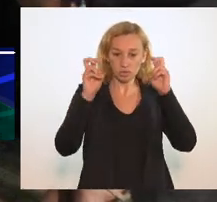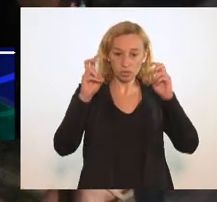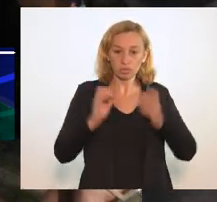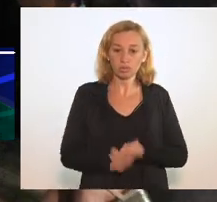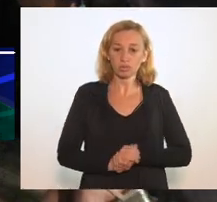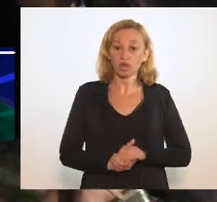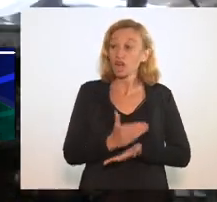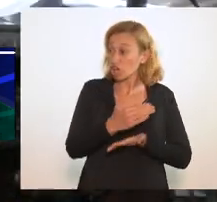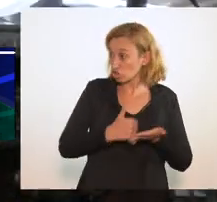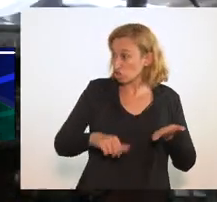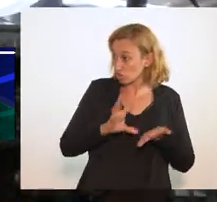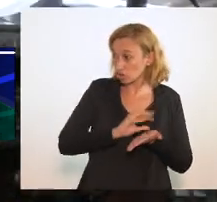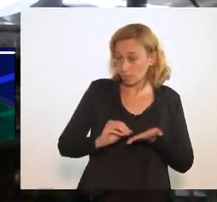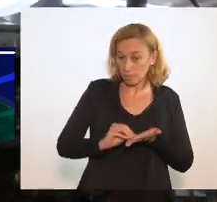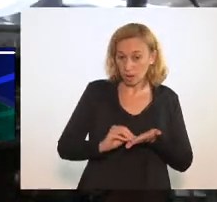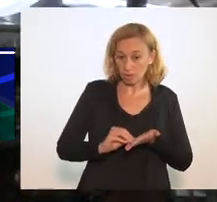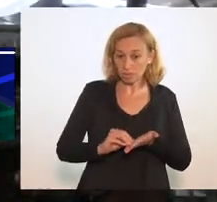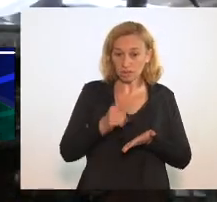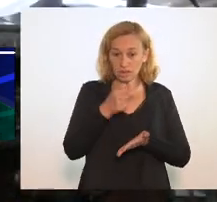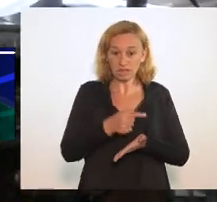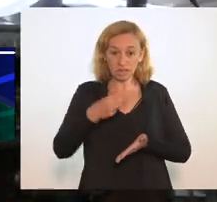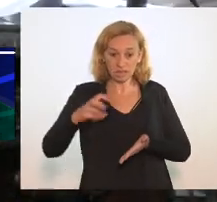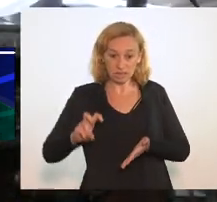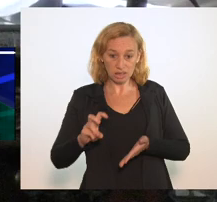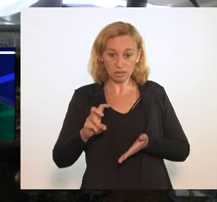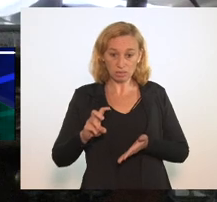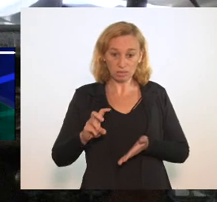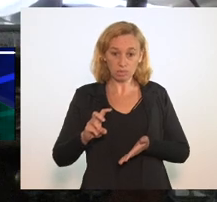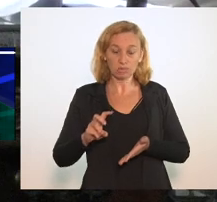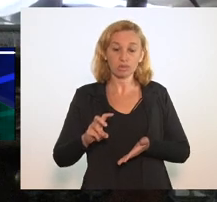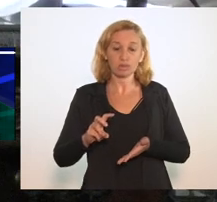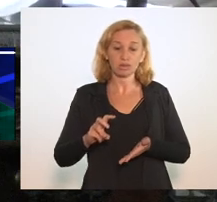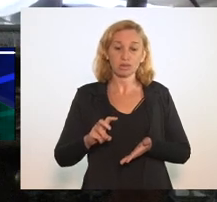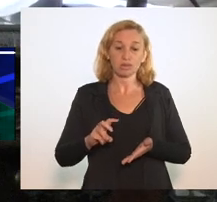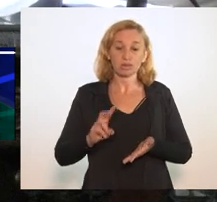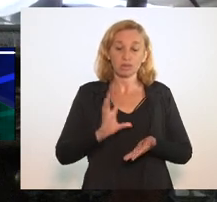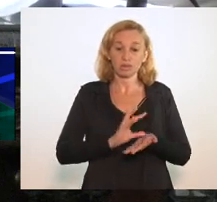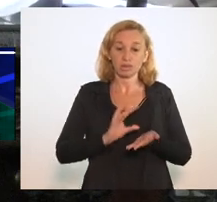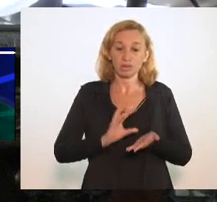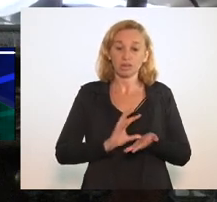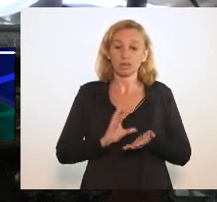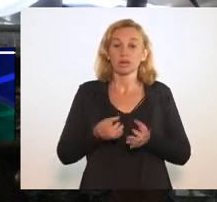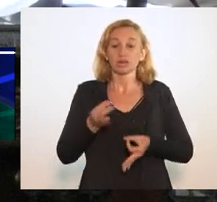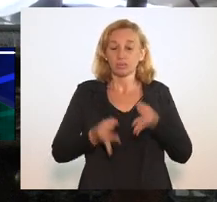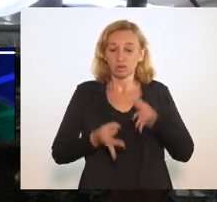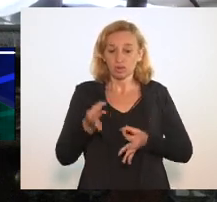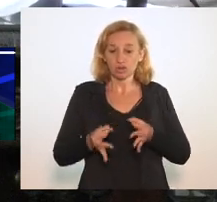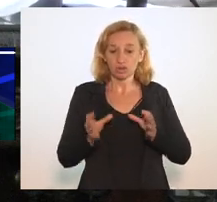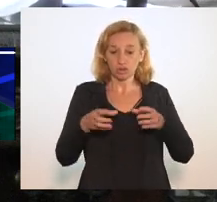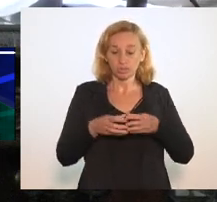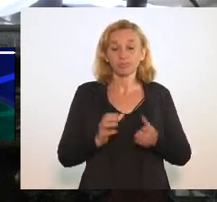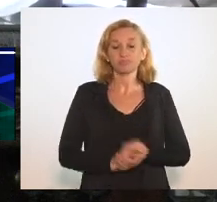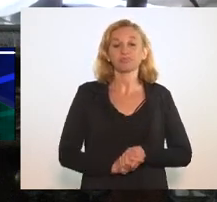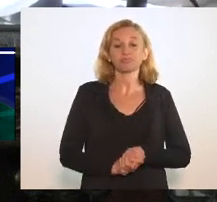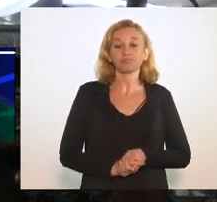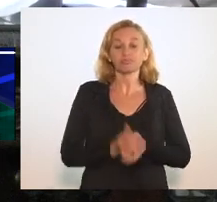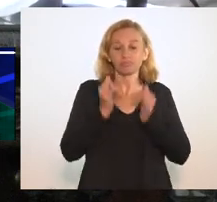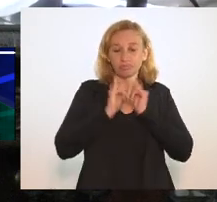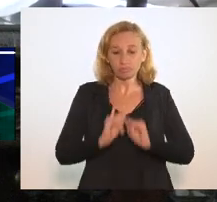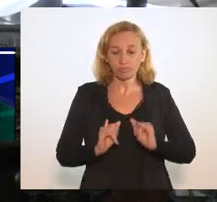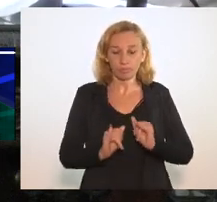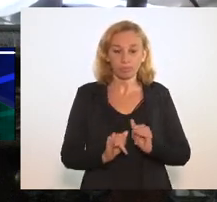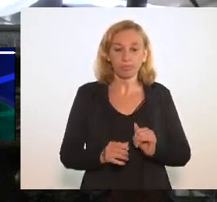Presidência retira de pauta o 1275 de ofício e remete à Comissão de Constituição e Justiça. Anuncio o projeto de